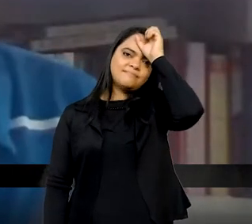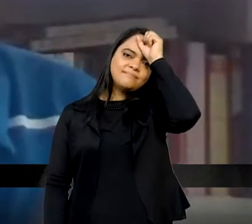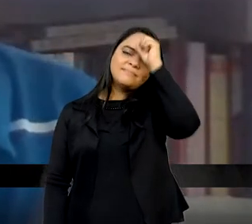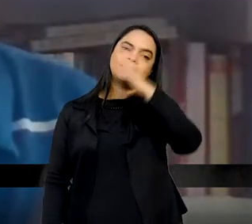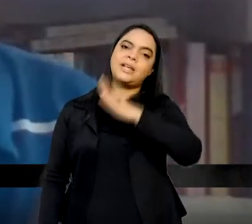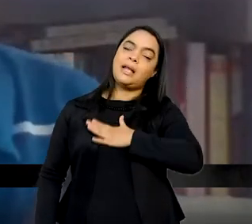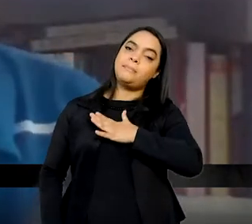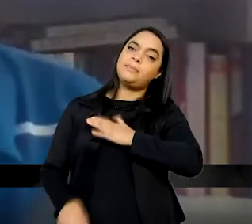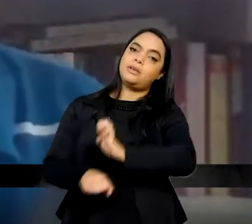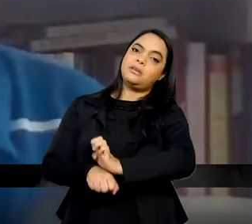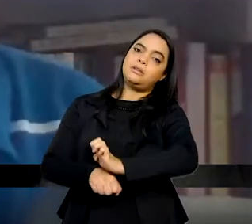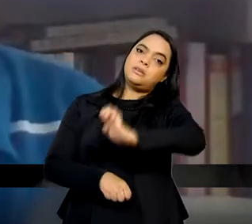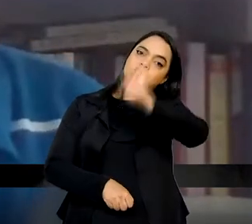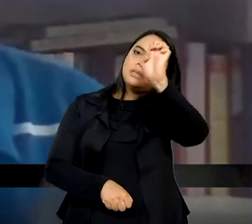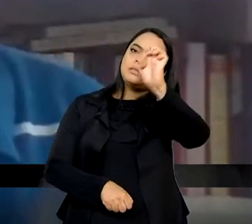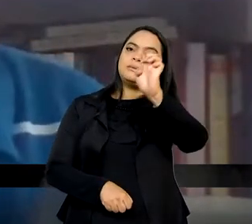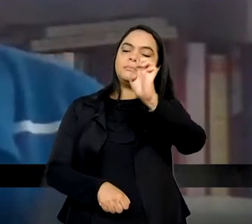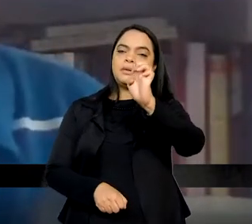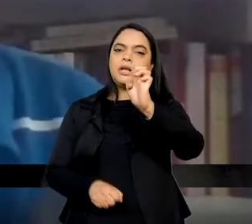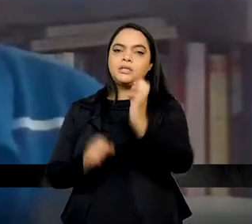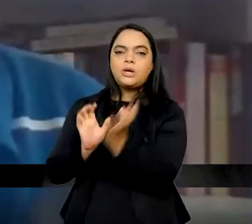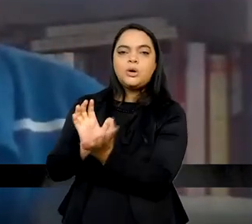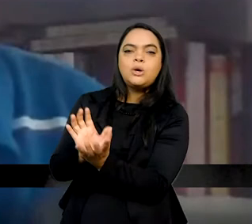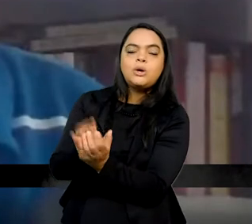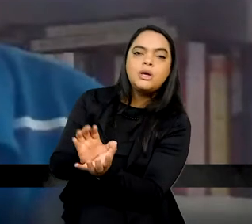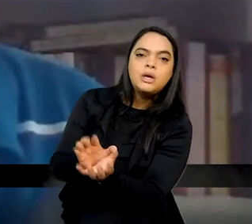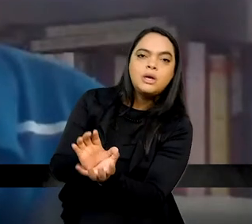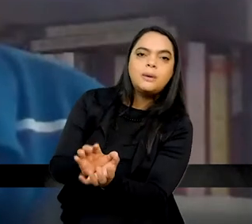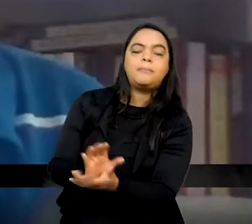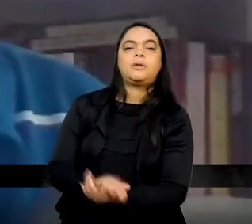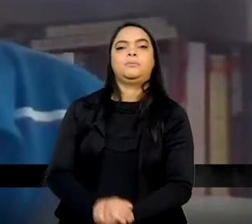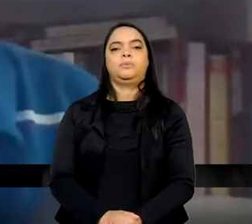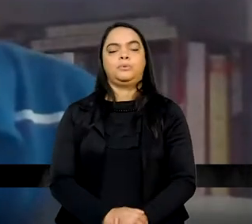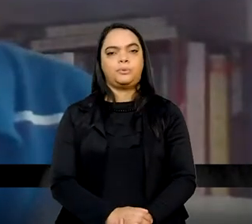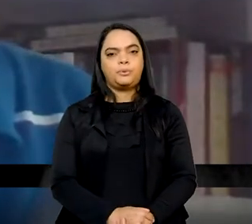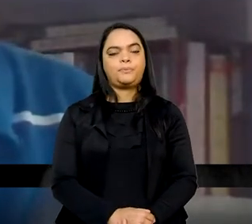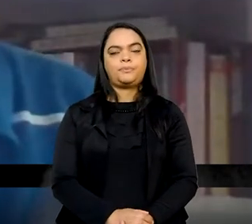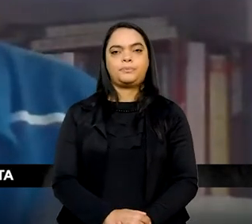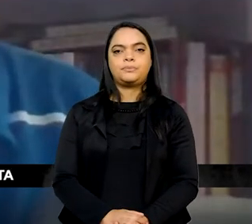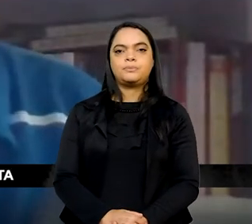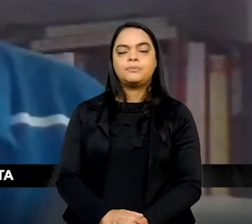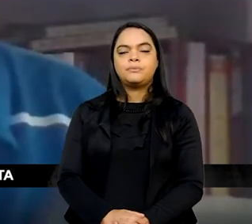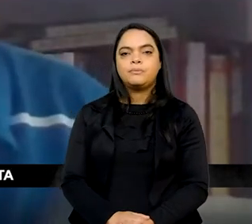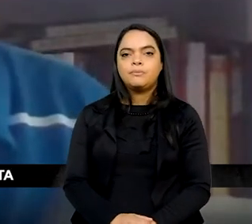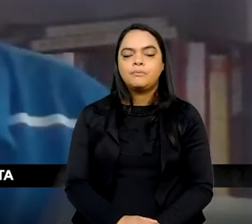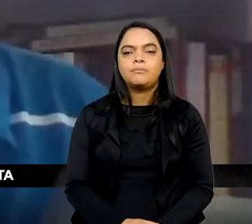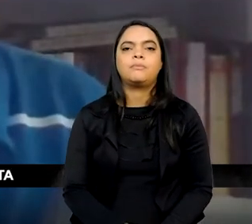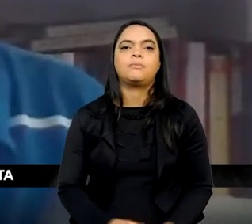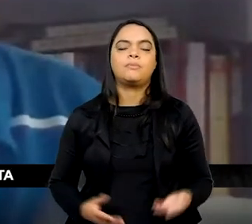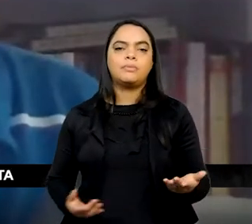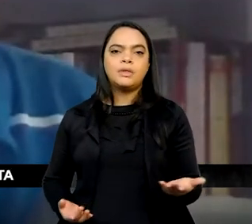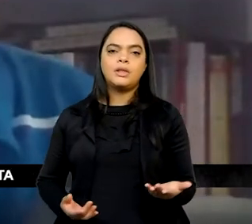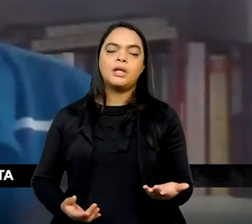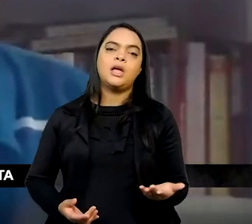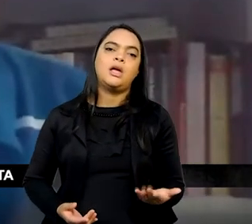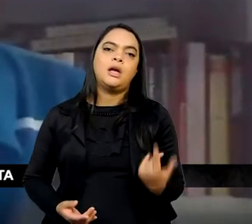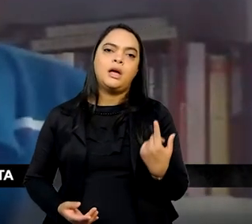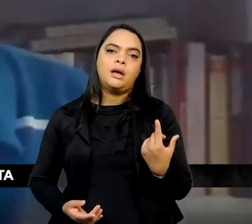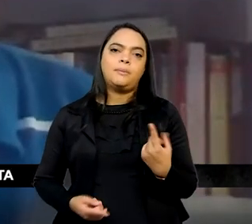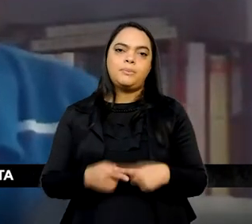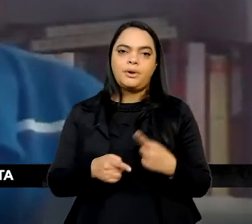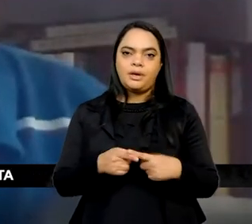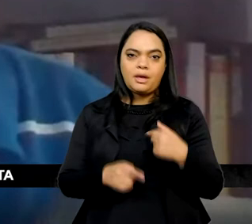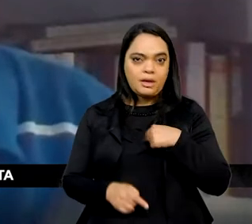na minha especialização, quando eu fiz uma especialização de história em Pernambuco, quando eu estudei a Guerra dos Cabanos. A Guerra dos Cabanos em Pernambuco, que isso